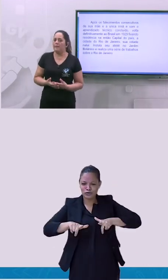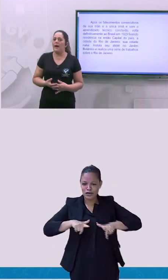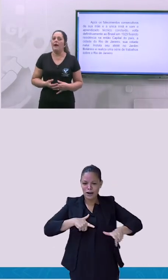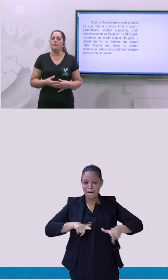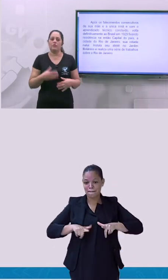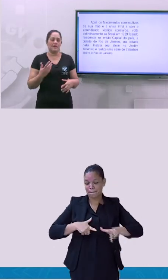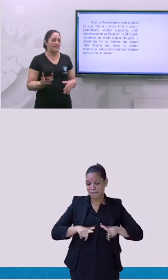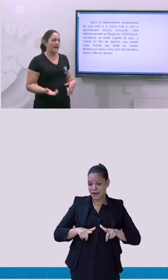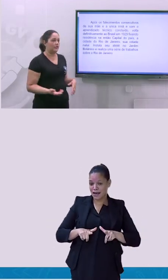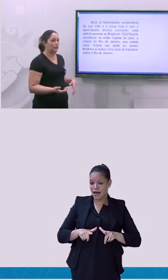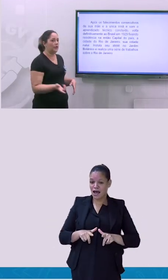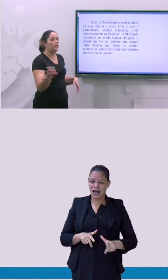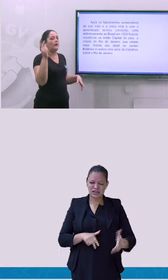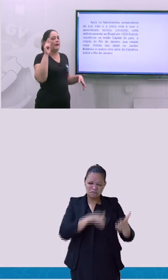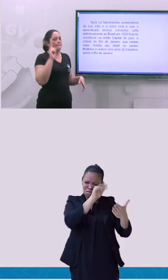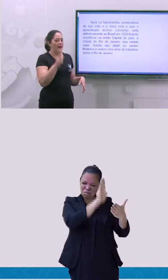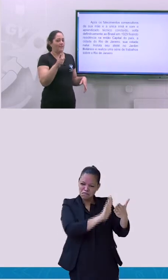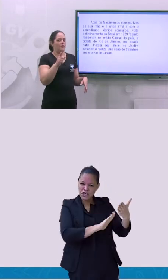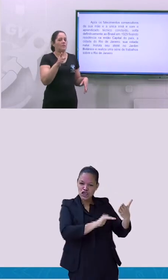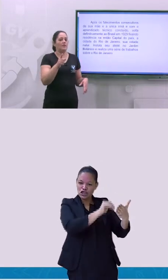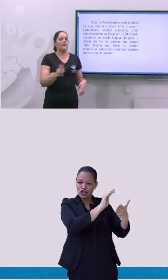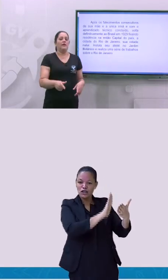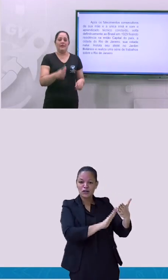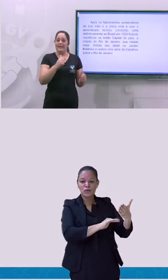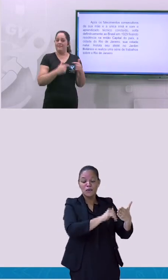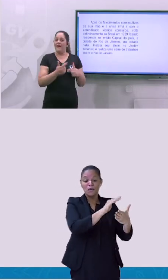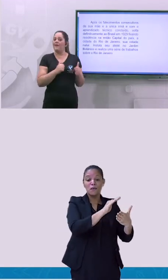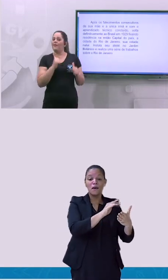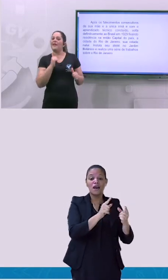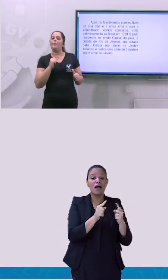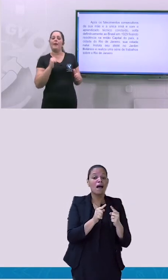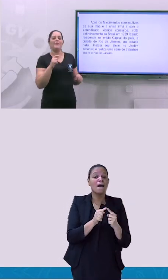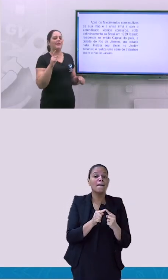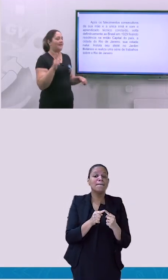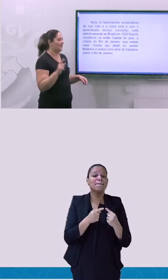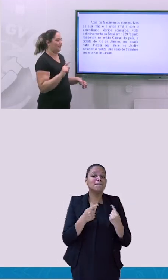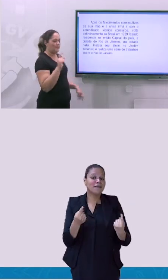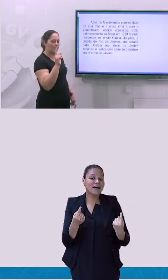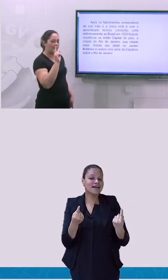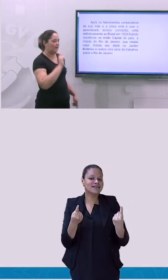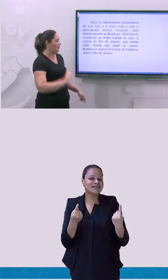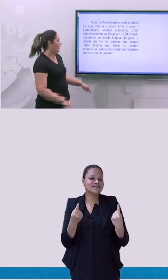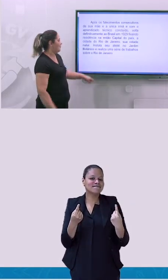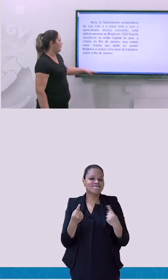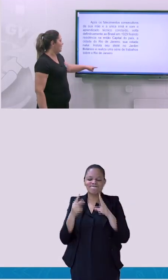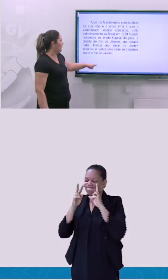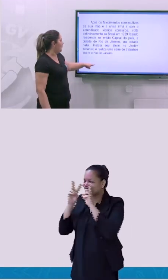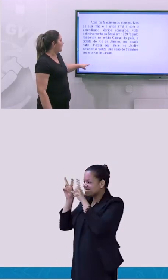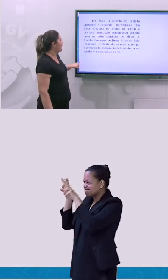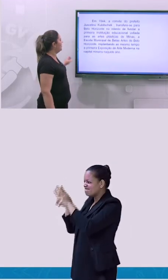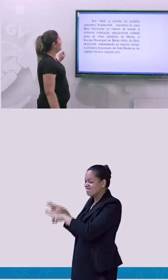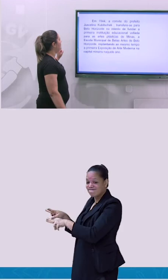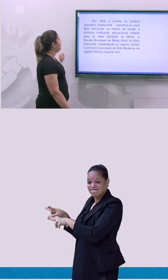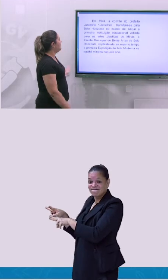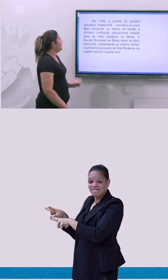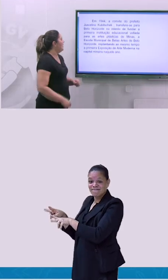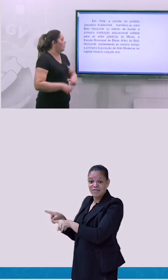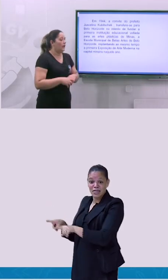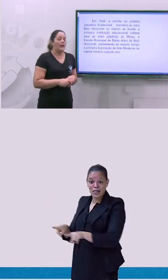inúmeros trabalhos sobre a cidade do Rio, mas vamos ver aqui que ele vai voltar para Minas. E vamos ver o que acontece quando ele volta para